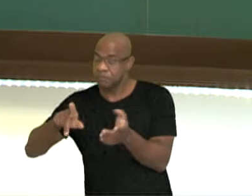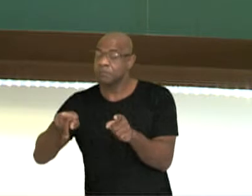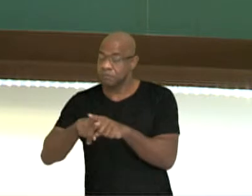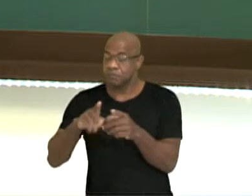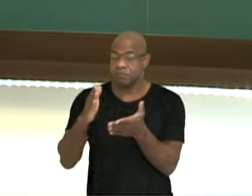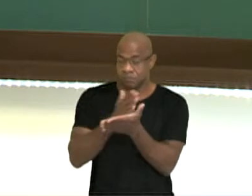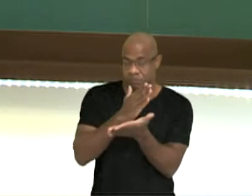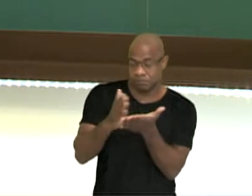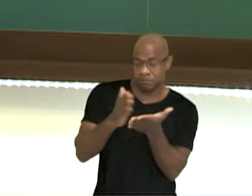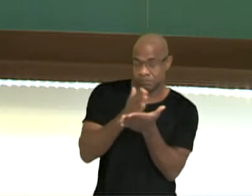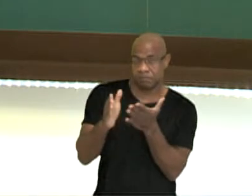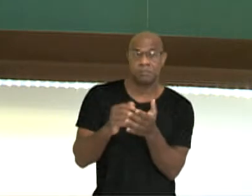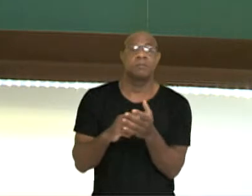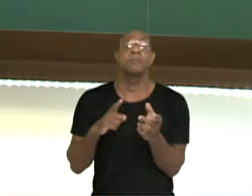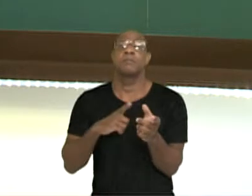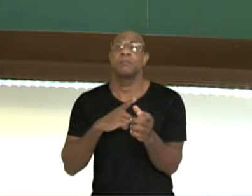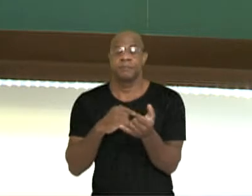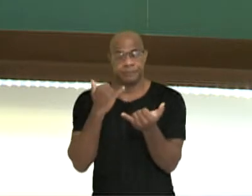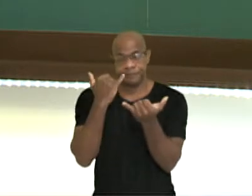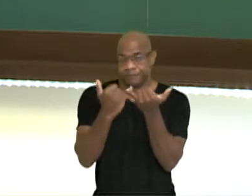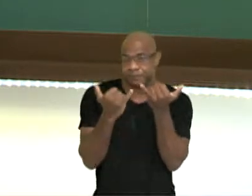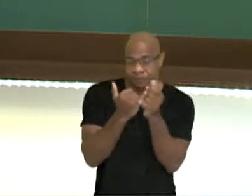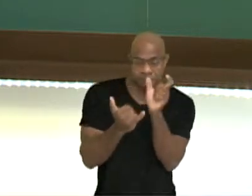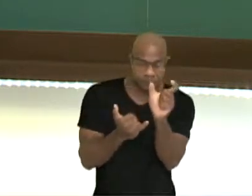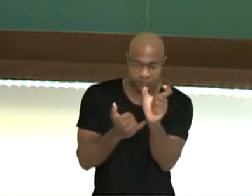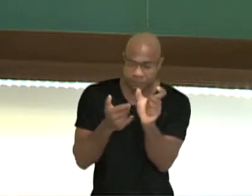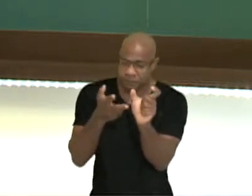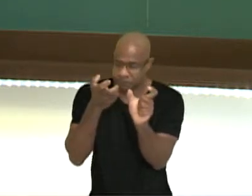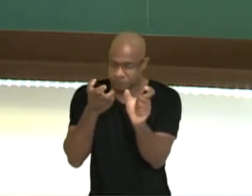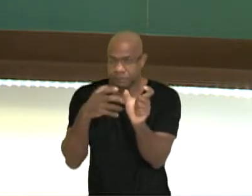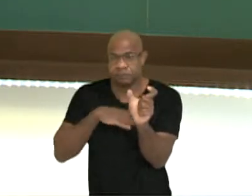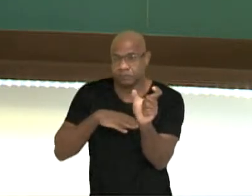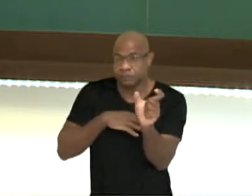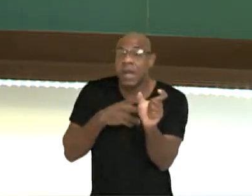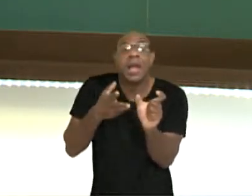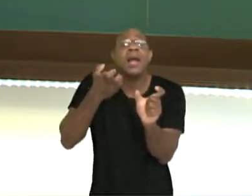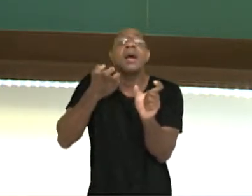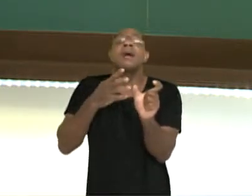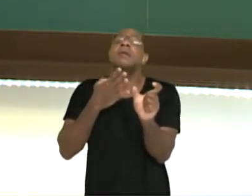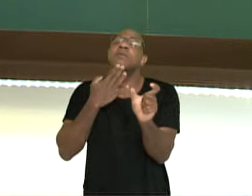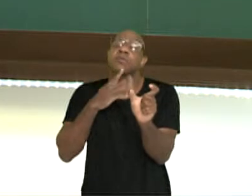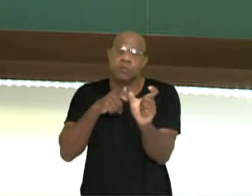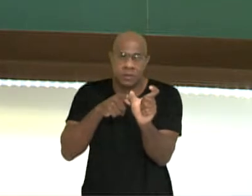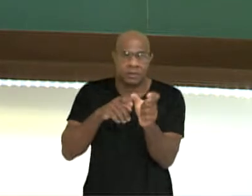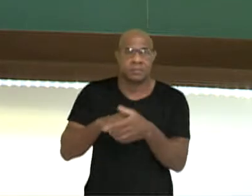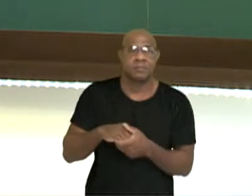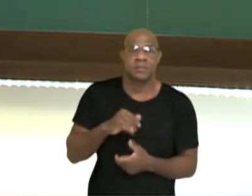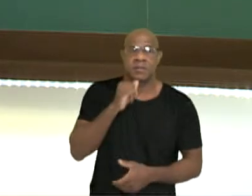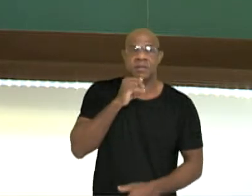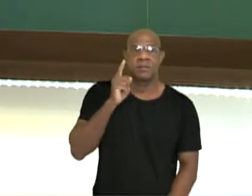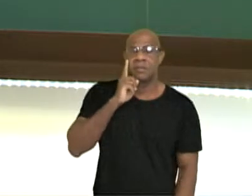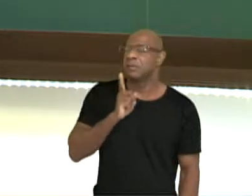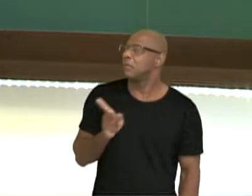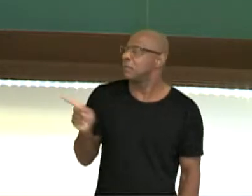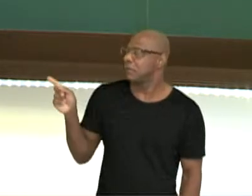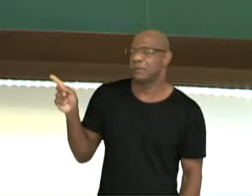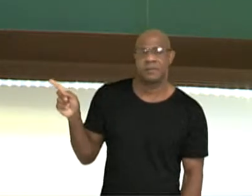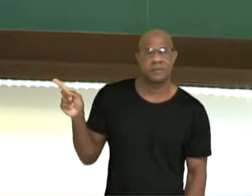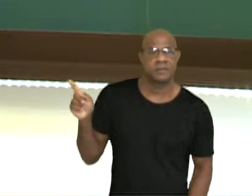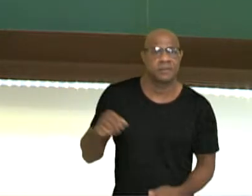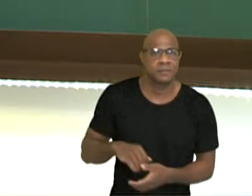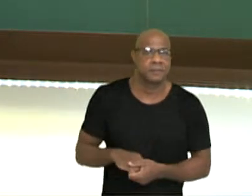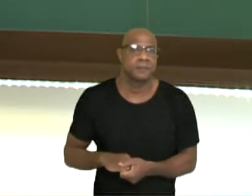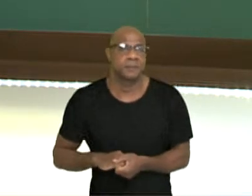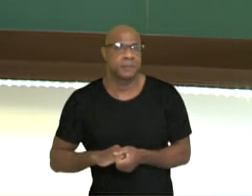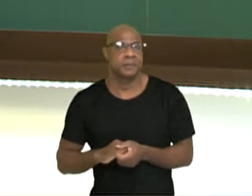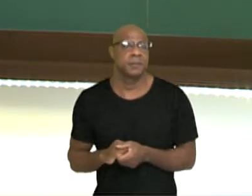tem algumas que a gente chama de falso cognato. Por exemplo, parents. Parents te faz pensar em parentes,